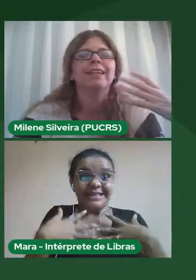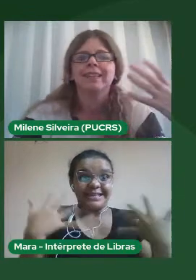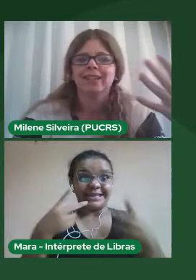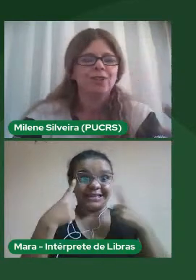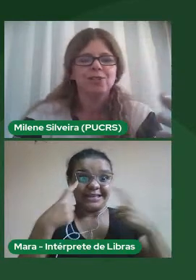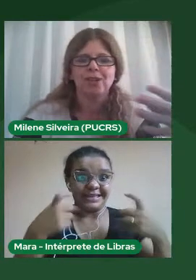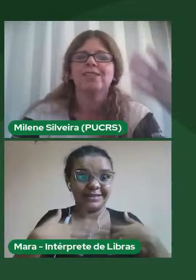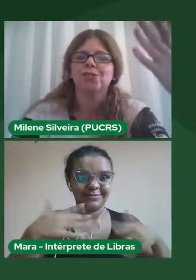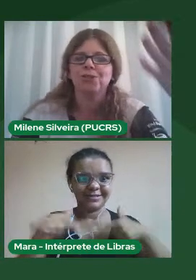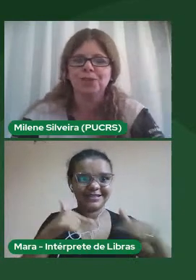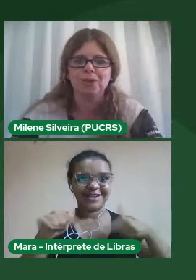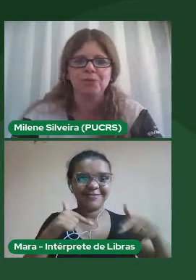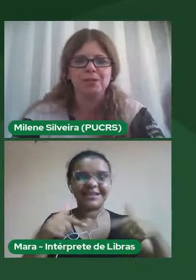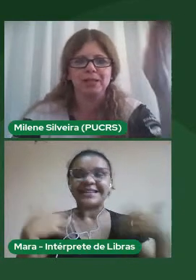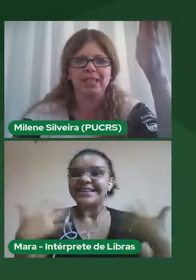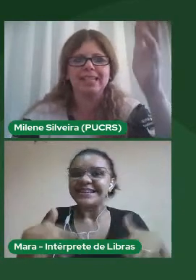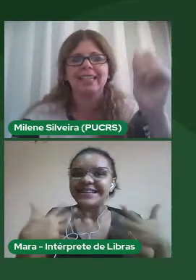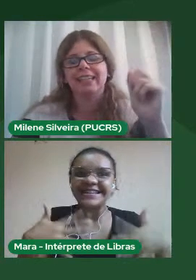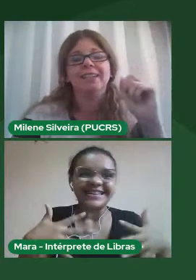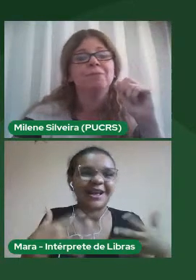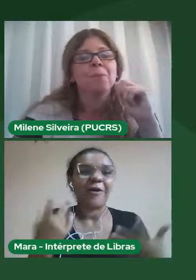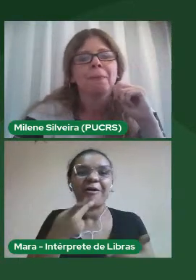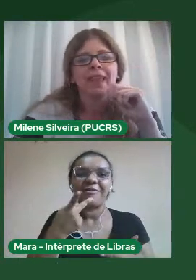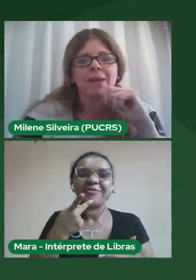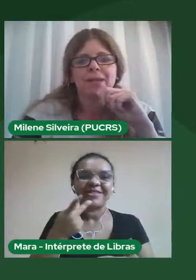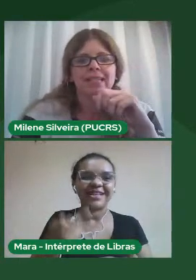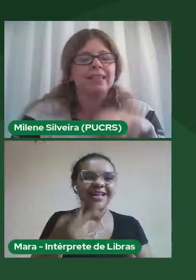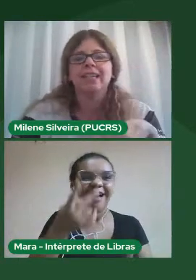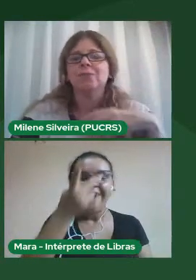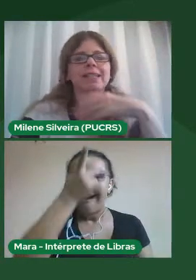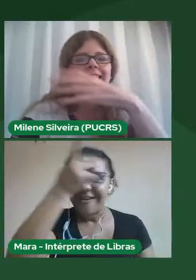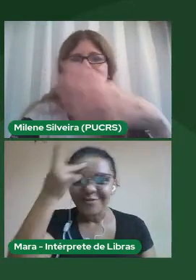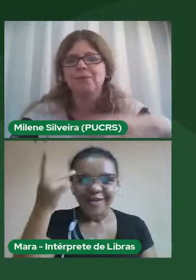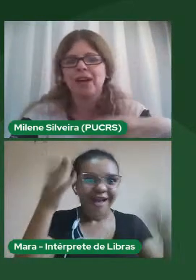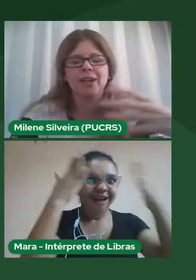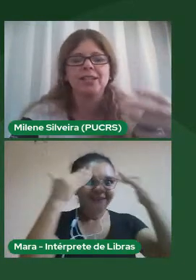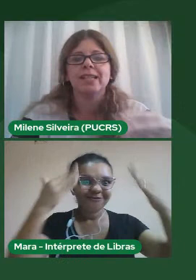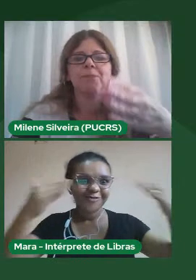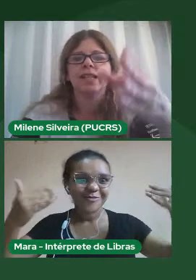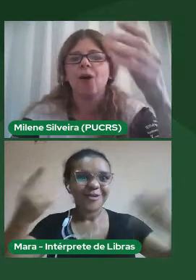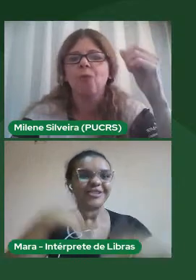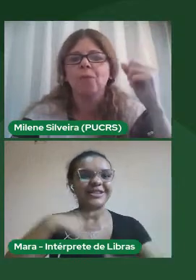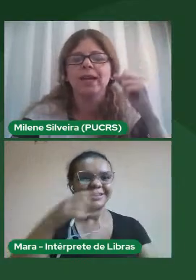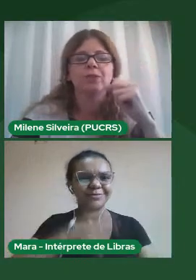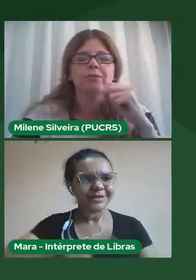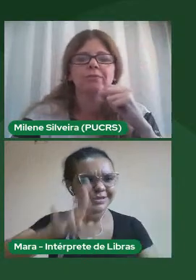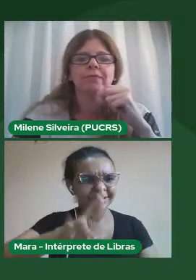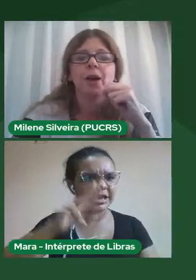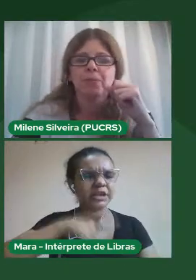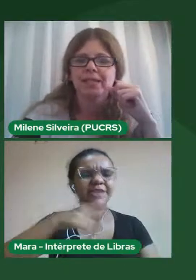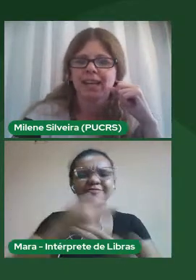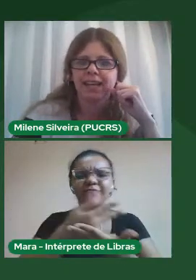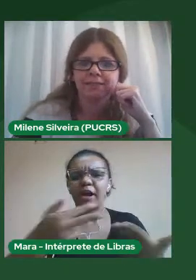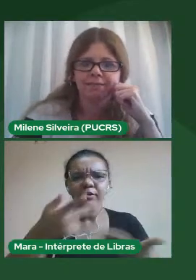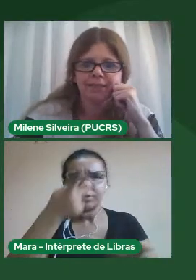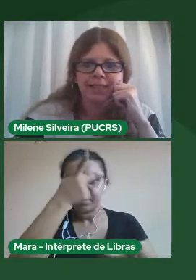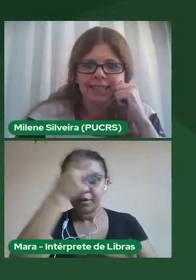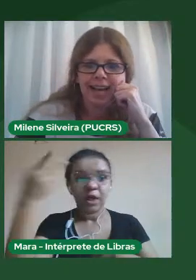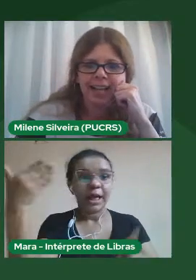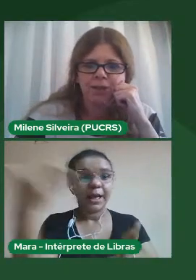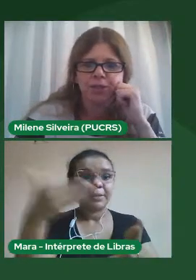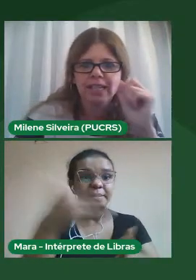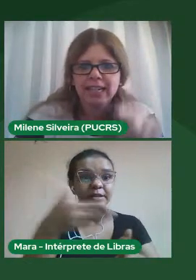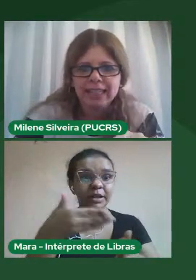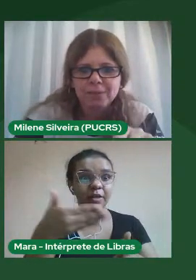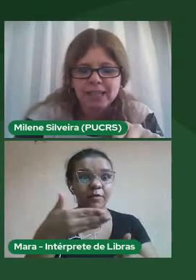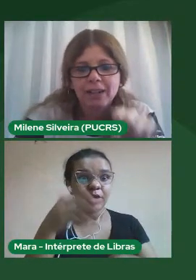trabalho. Então, as nossas divas, como dizem as meninas aqui, representando, mas aqui tem vários exemplos lá. O momento, eu pisquei,